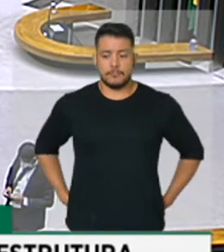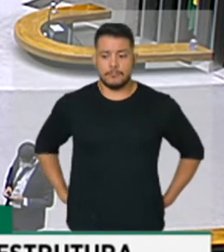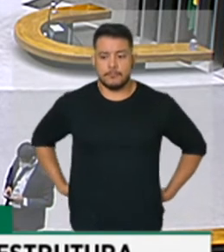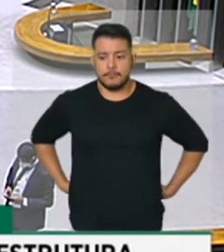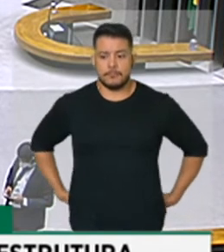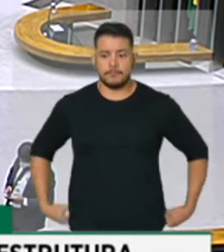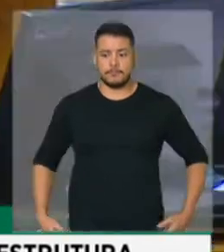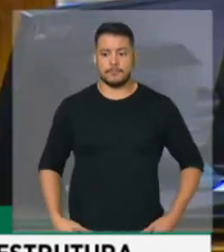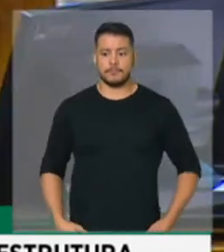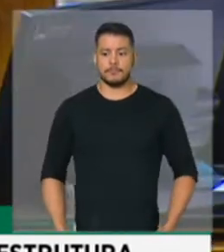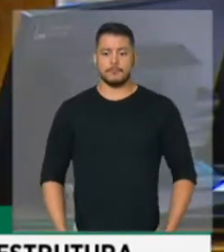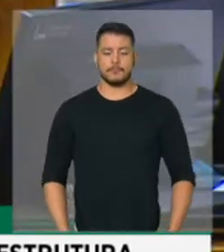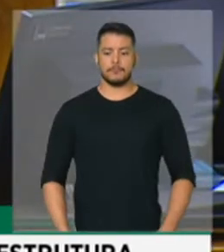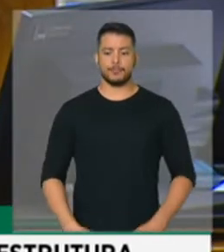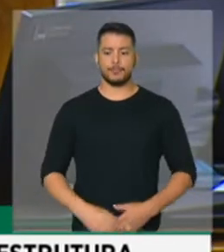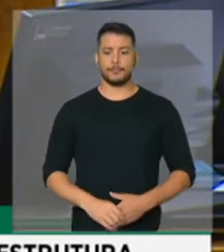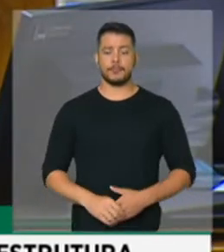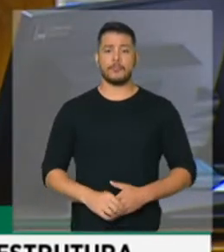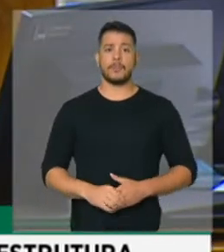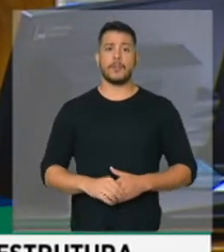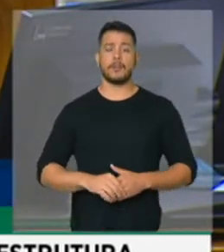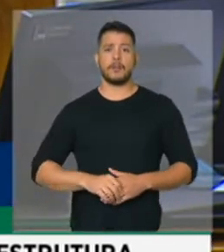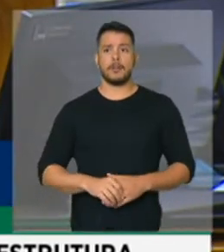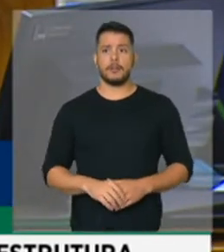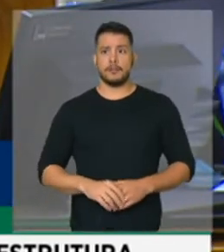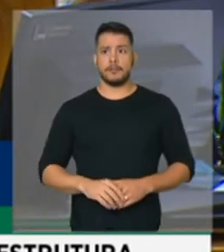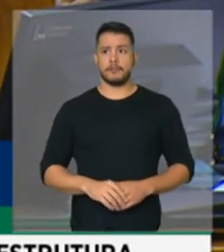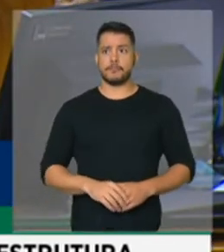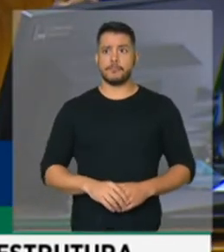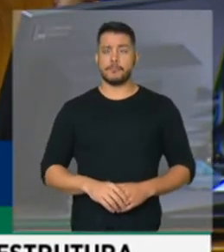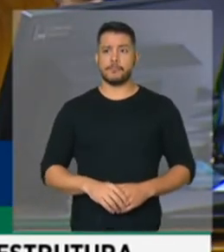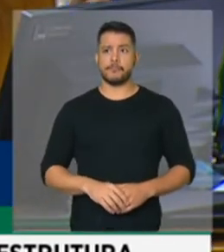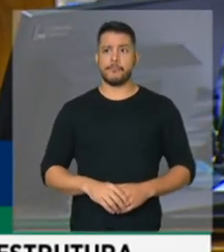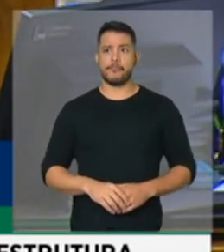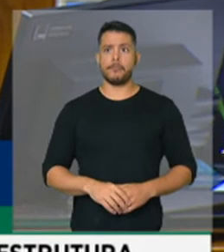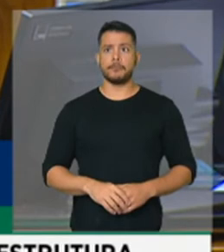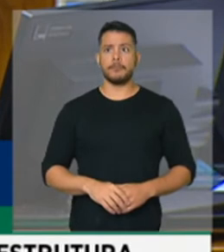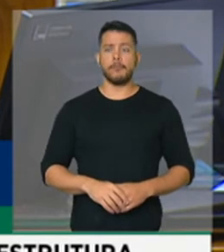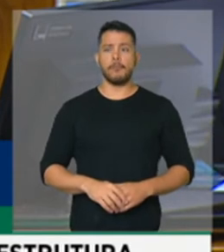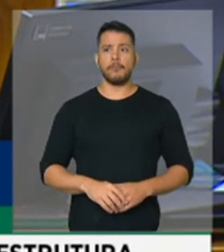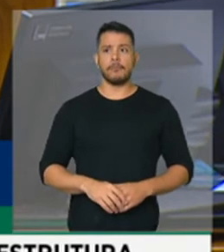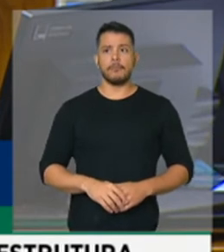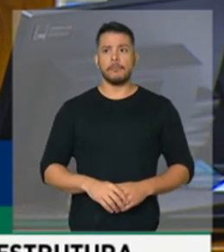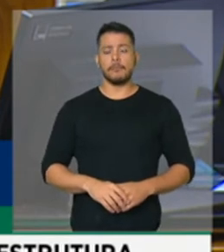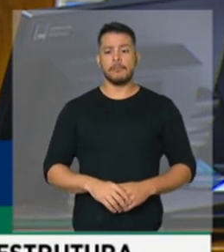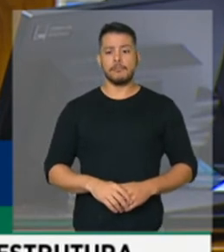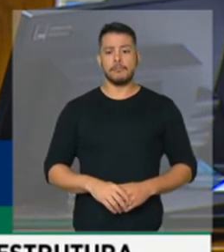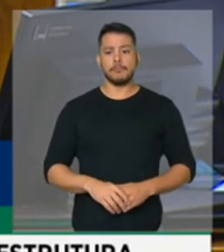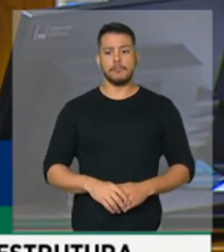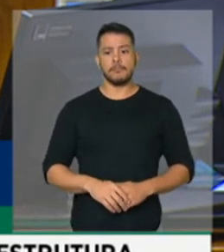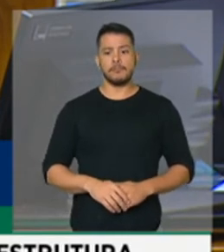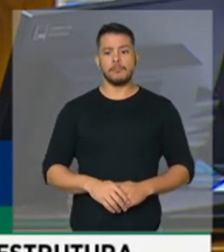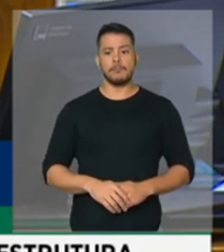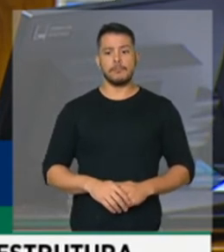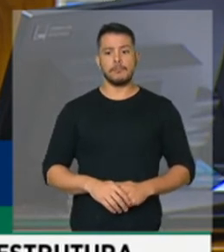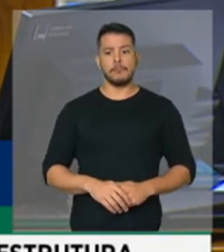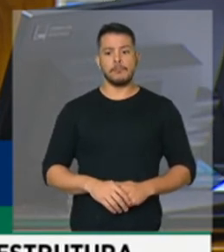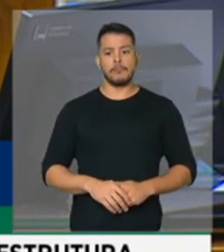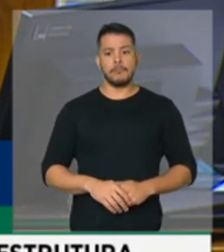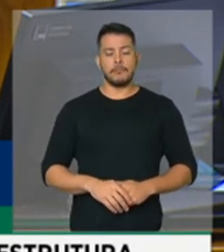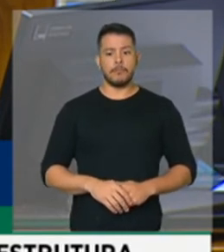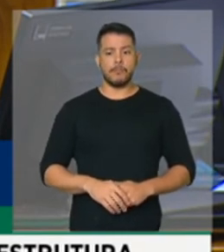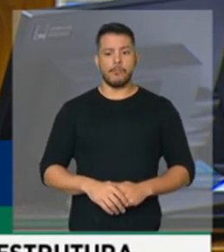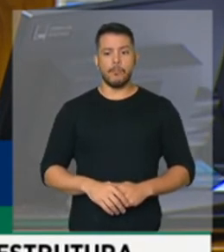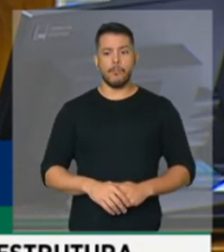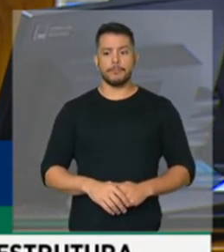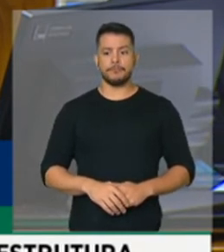Ok, neste momento, encerrados... Ainda não encerrado, porque nós temos aqui mais um nome, mais um deputado,